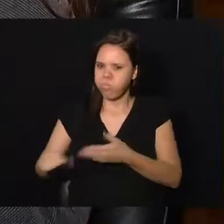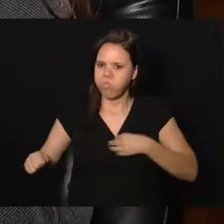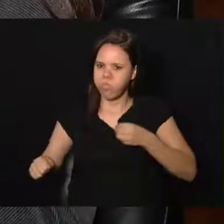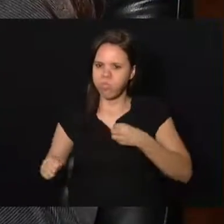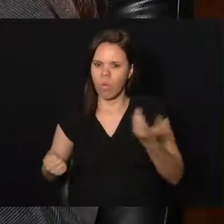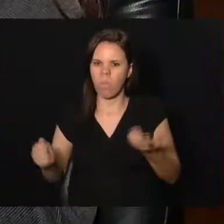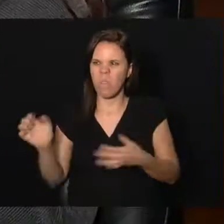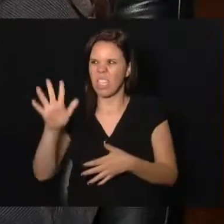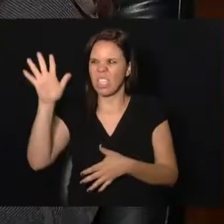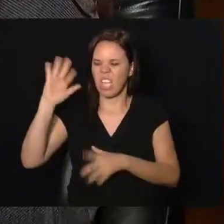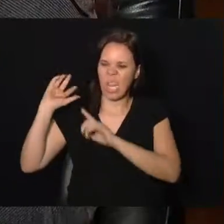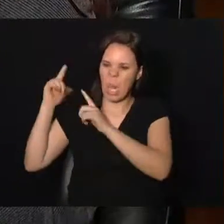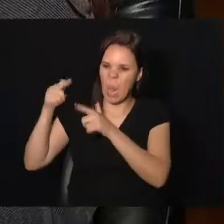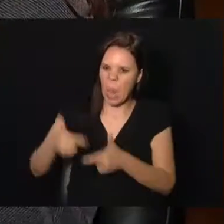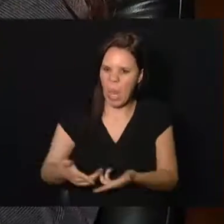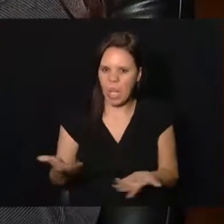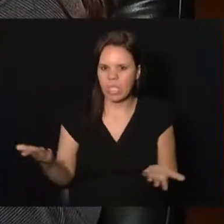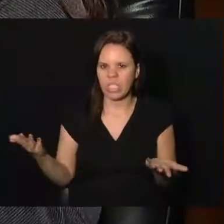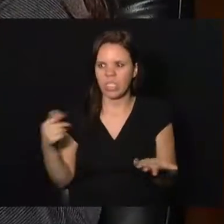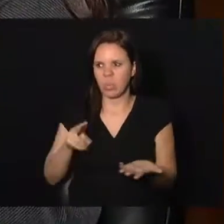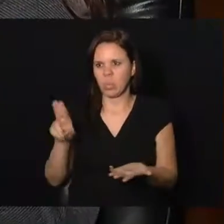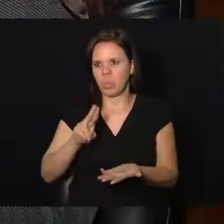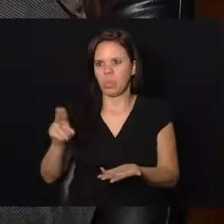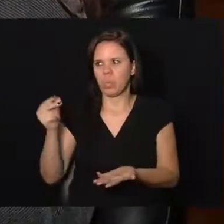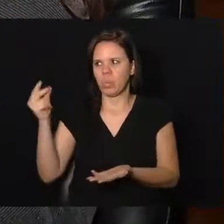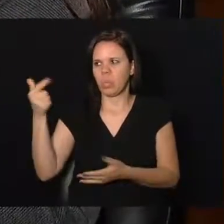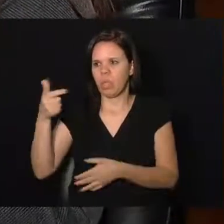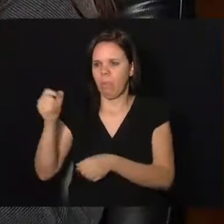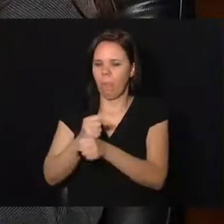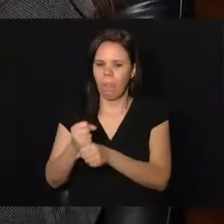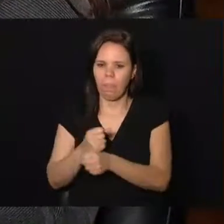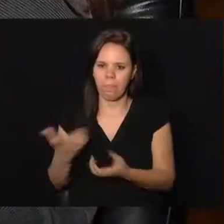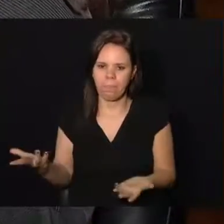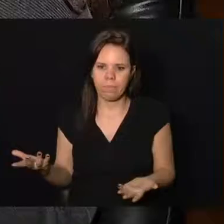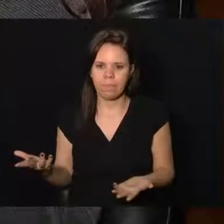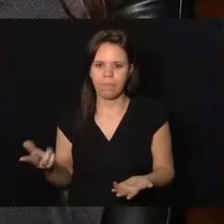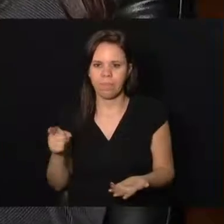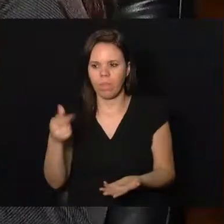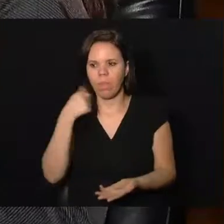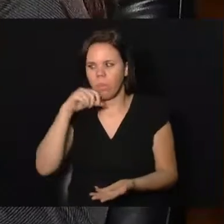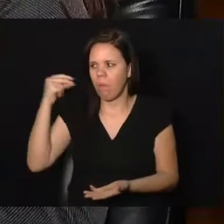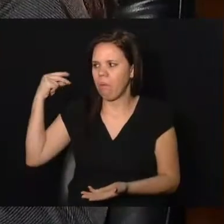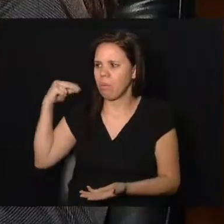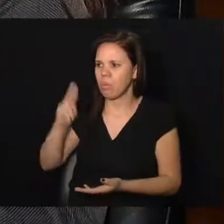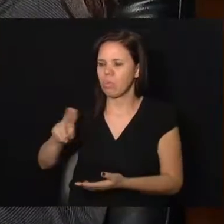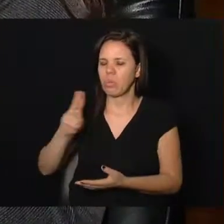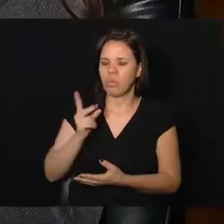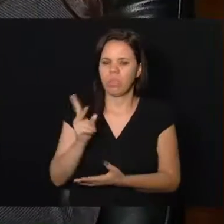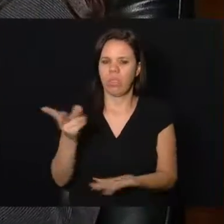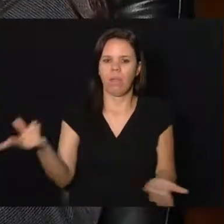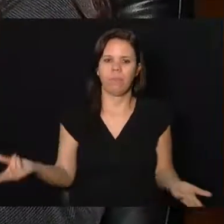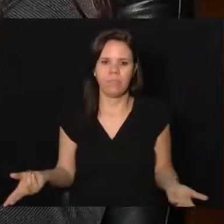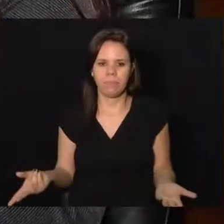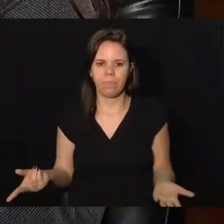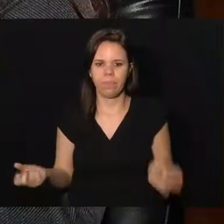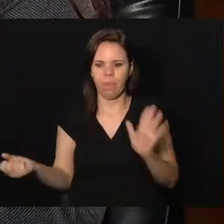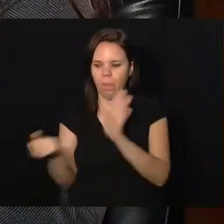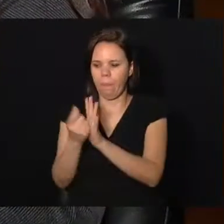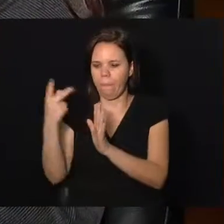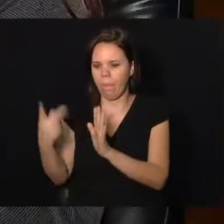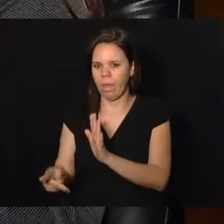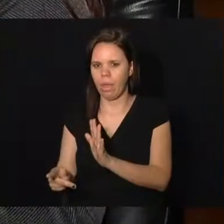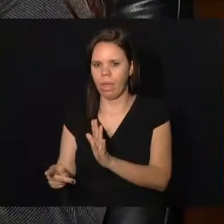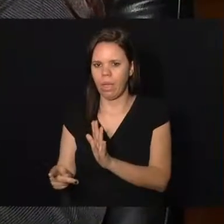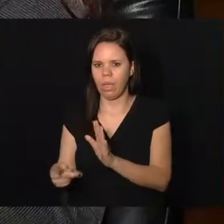marca mais tradicional, porque é a marca que você usa há 10 anos, porque é a marca que a sua mãe usou a vida inteira. Se a marca